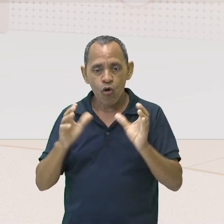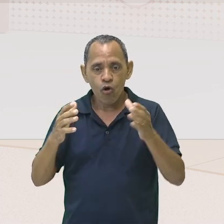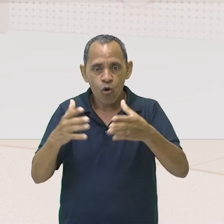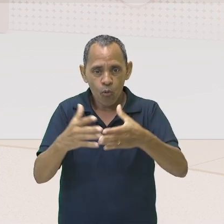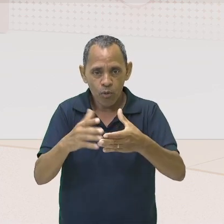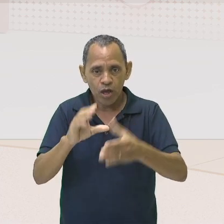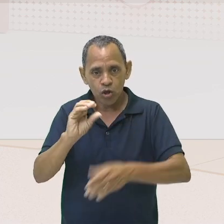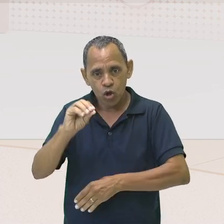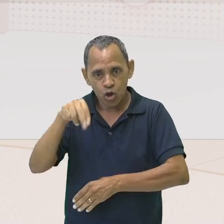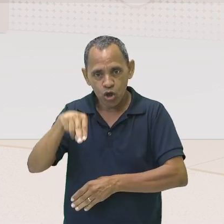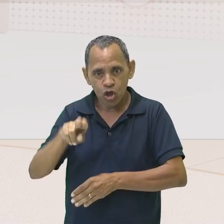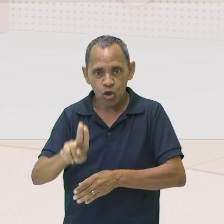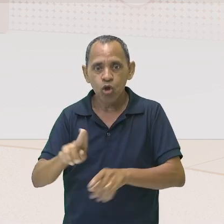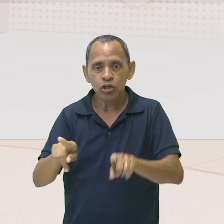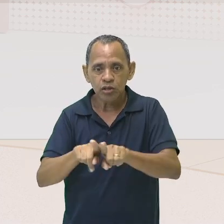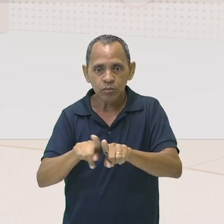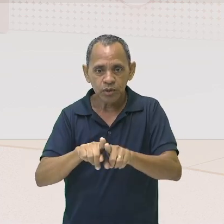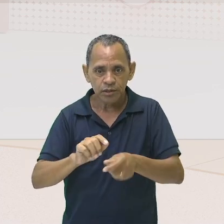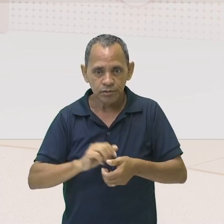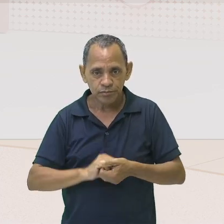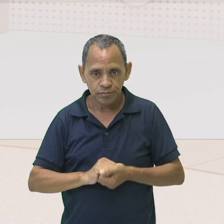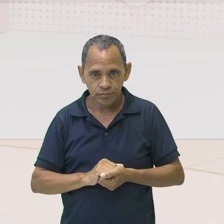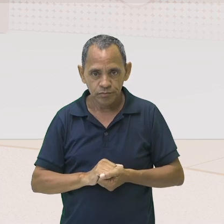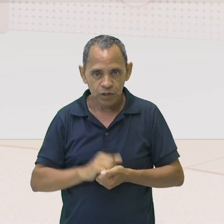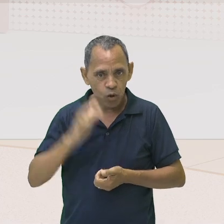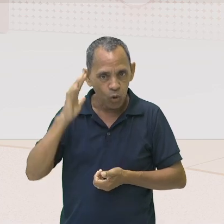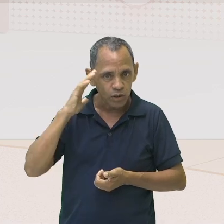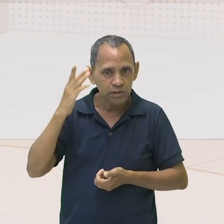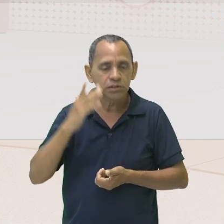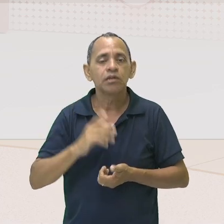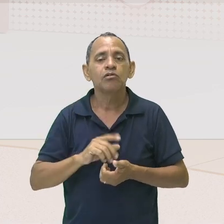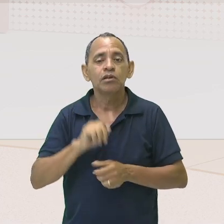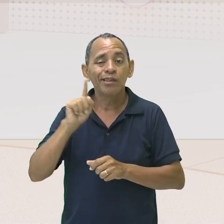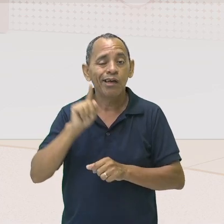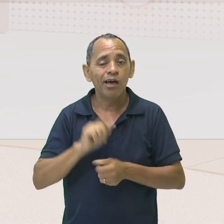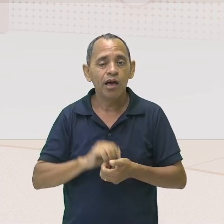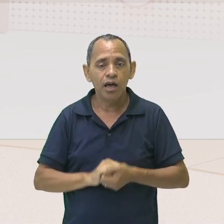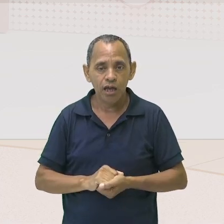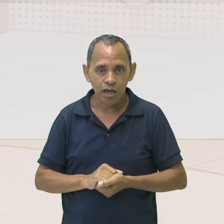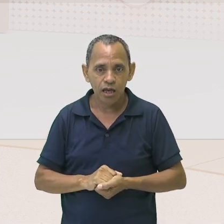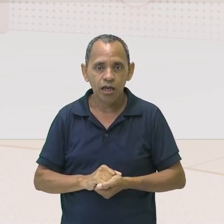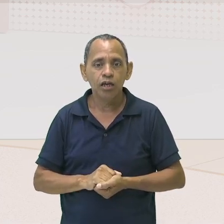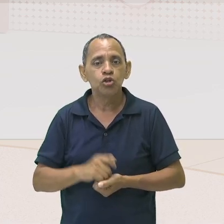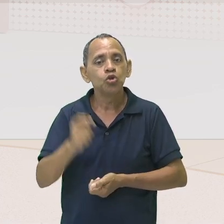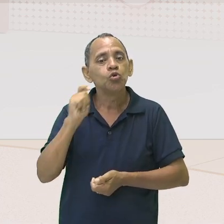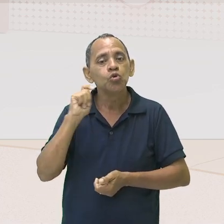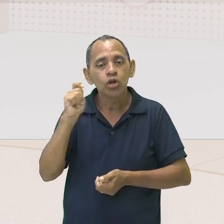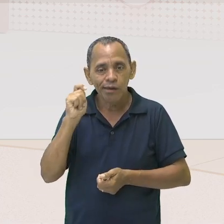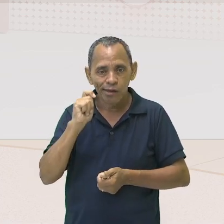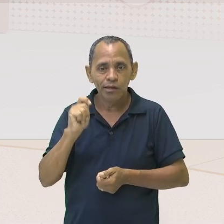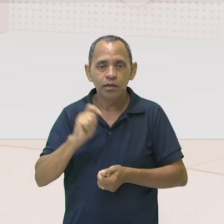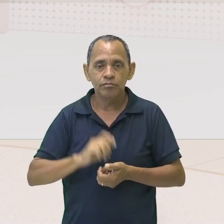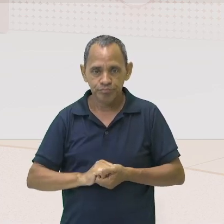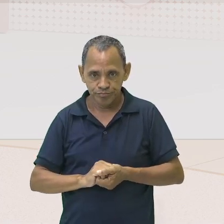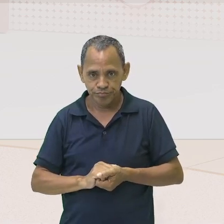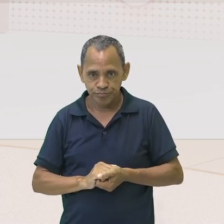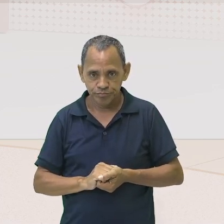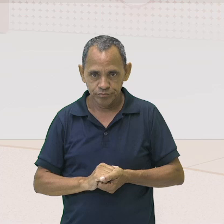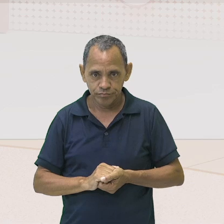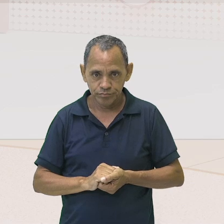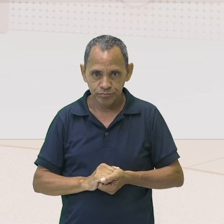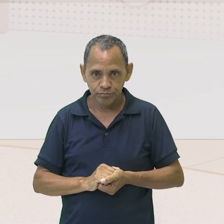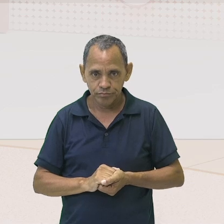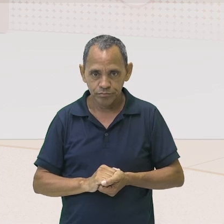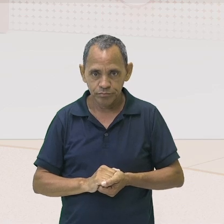sobre o meio ambiente de uma forma geral, que aconteceu ali em Nairobi, no Quênia, que inclusive é onde está a sede de um importante programa da